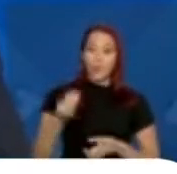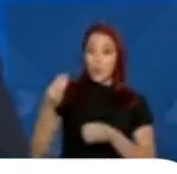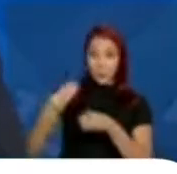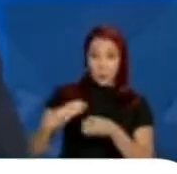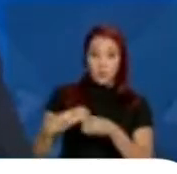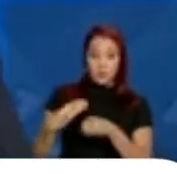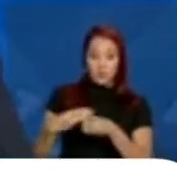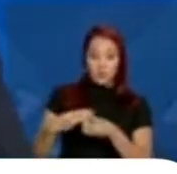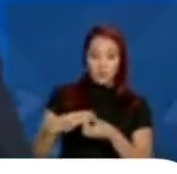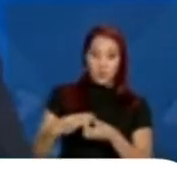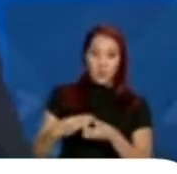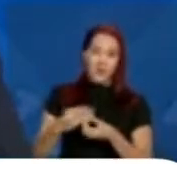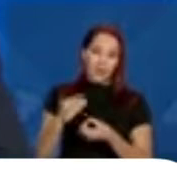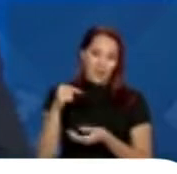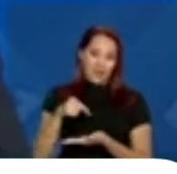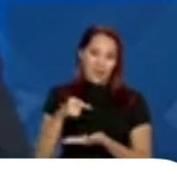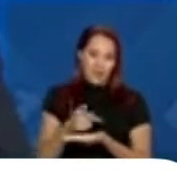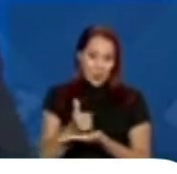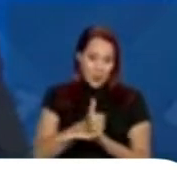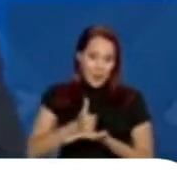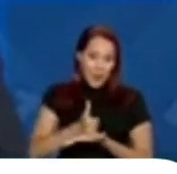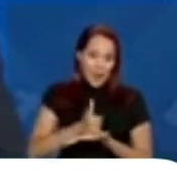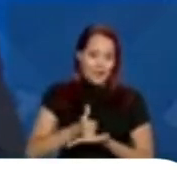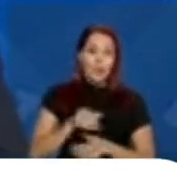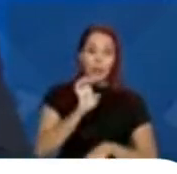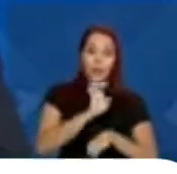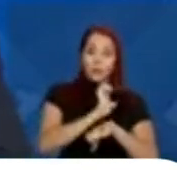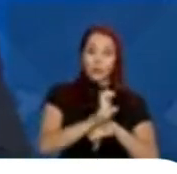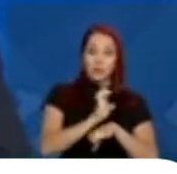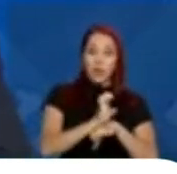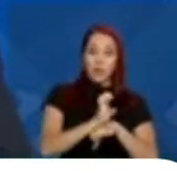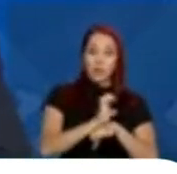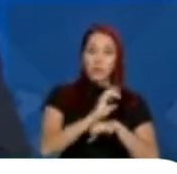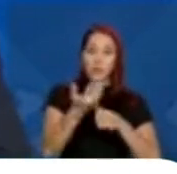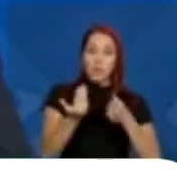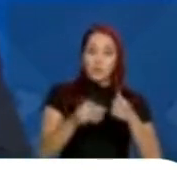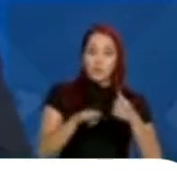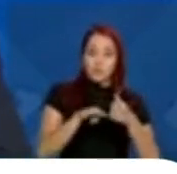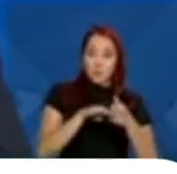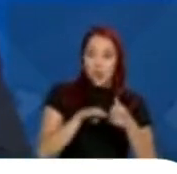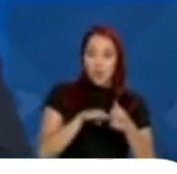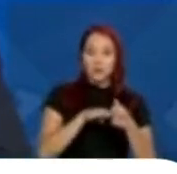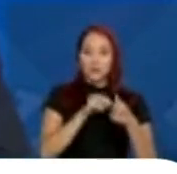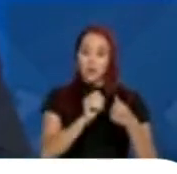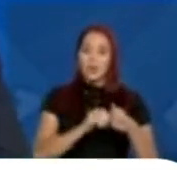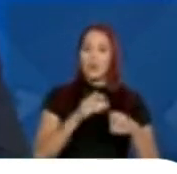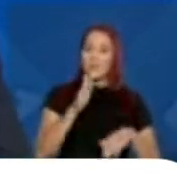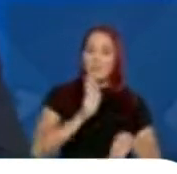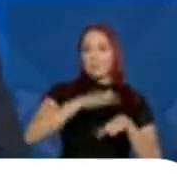município na básica e o Estado na de média e alta complexidade.